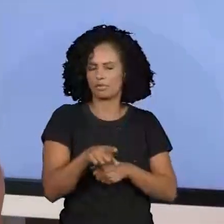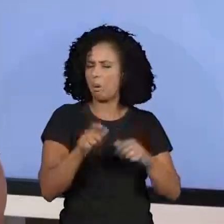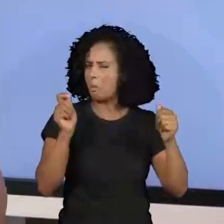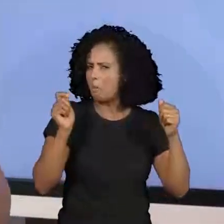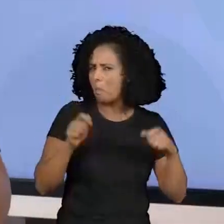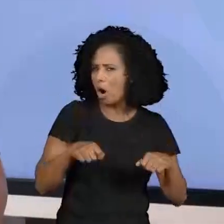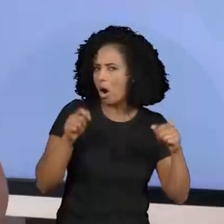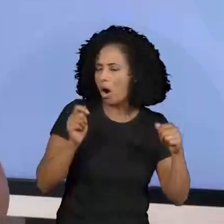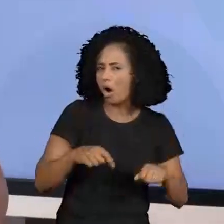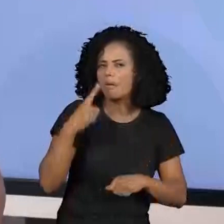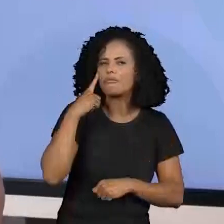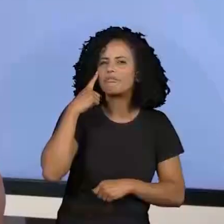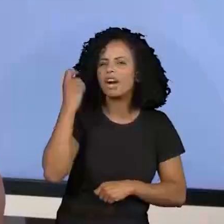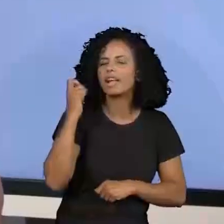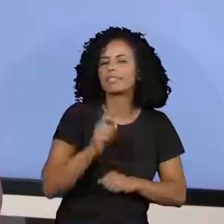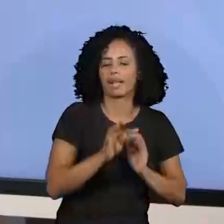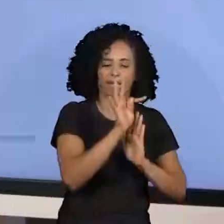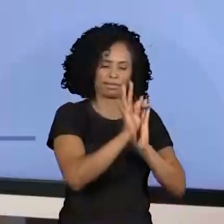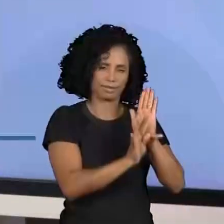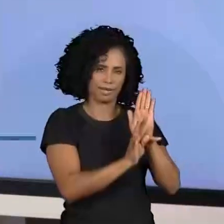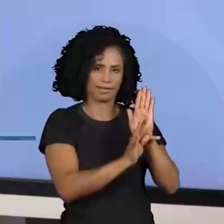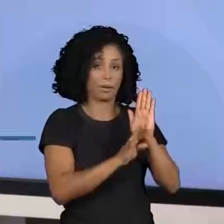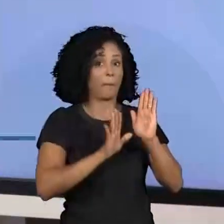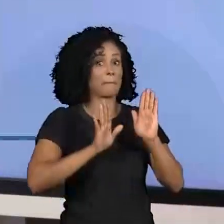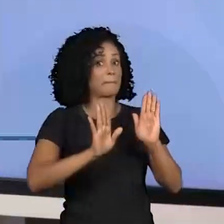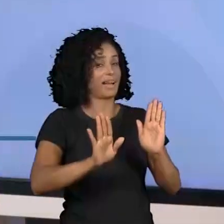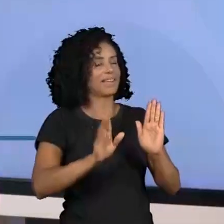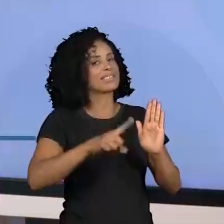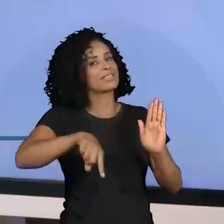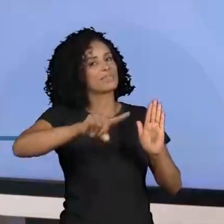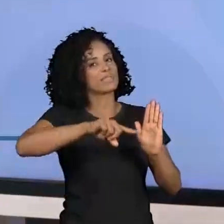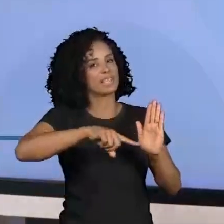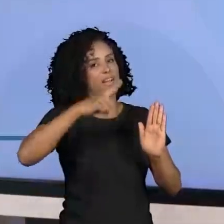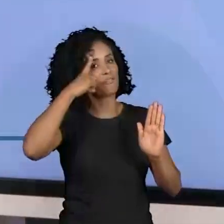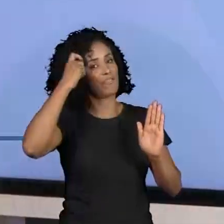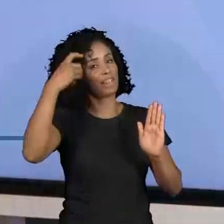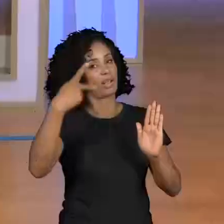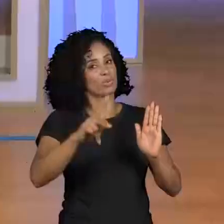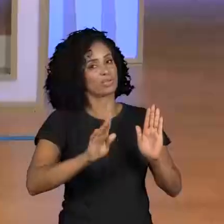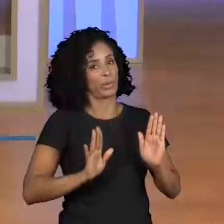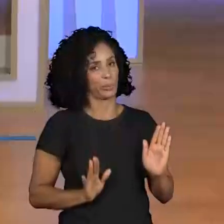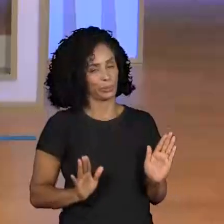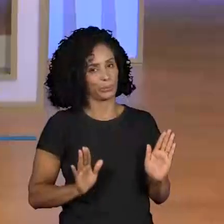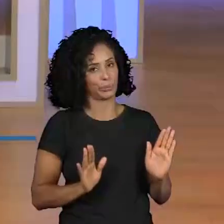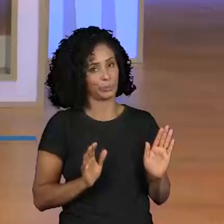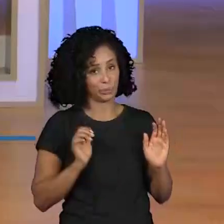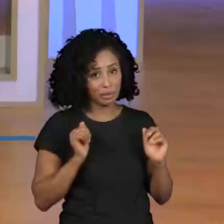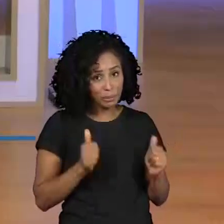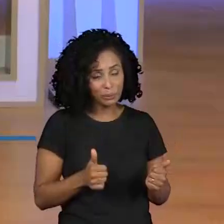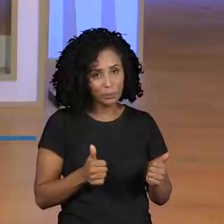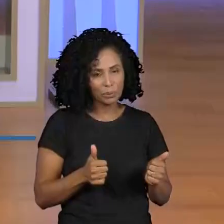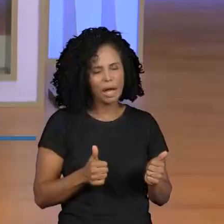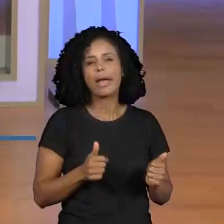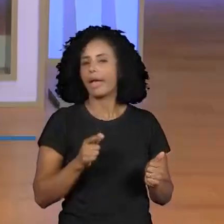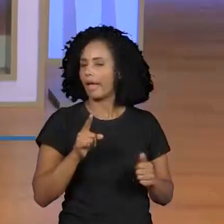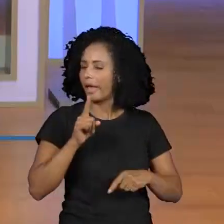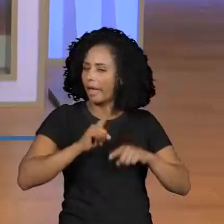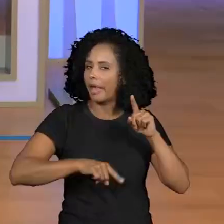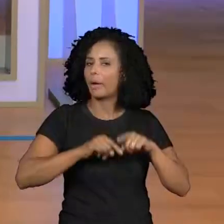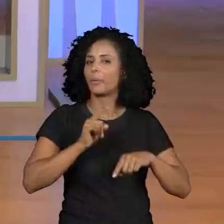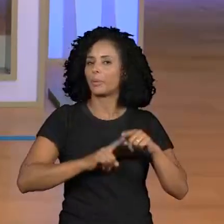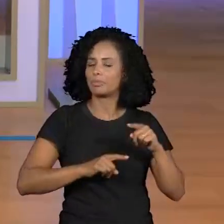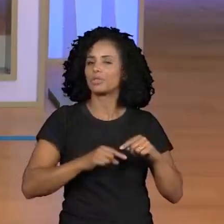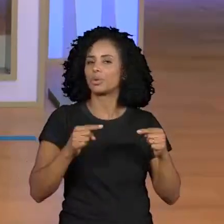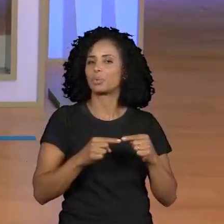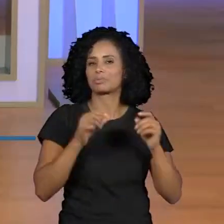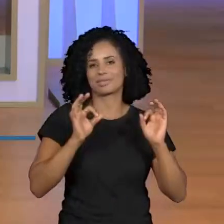lógico, aqui sempre vai um exemplo para que vocês criem de vocês. Certo? E são objetos bem inusitados. Por isso